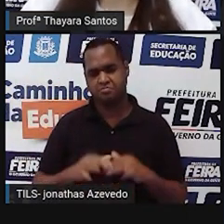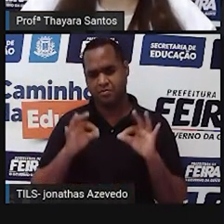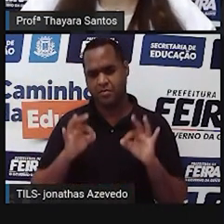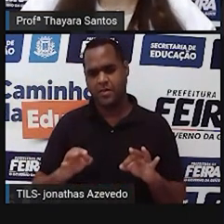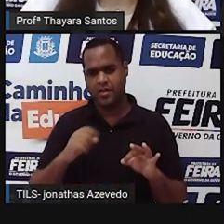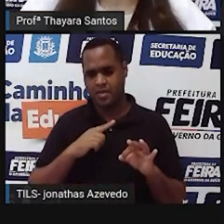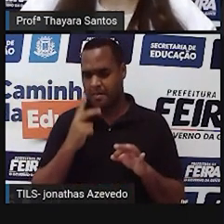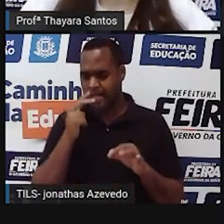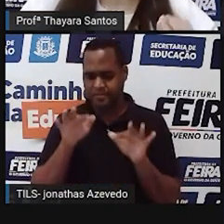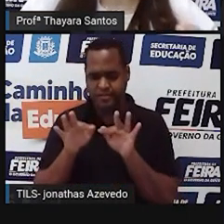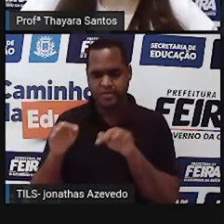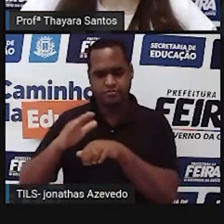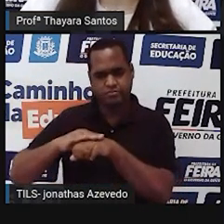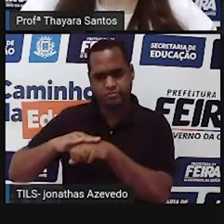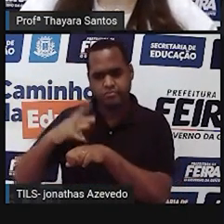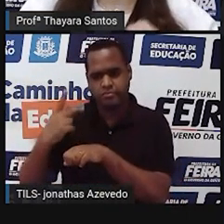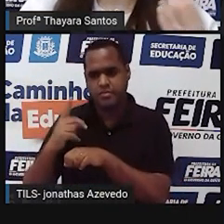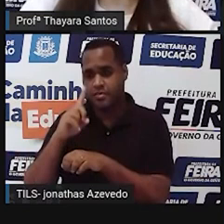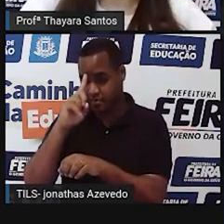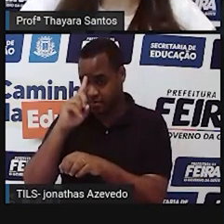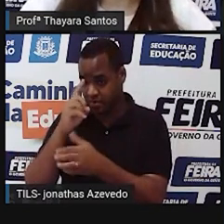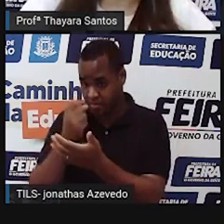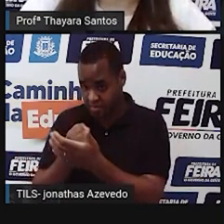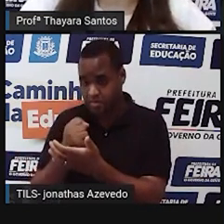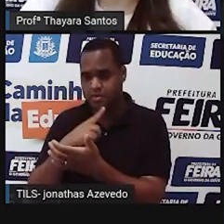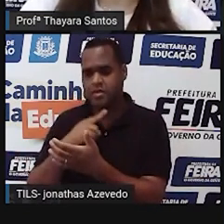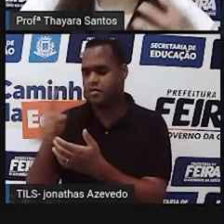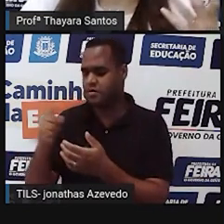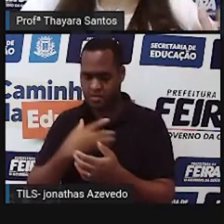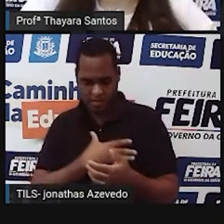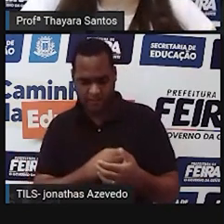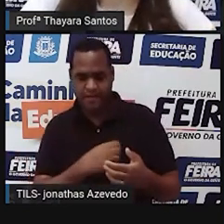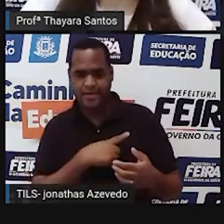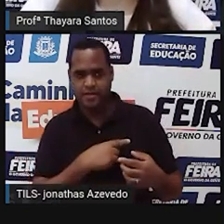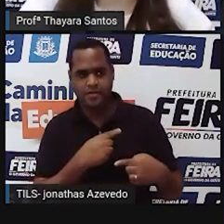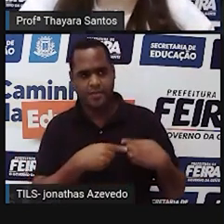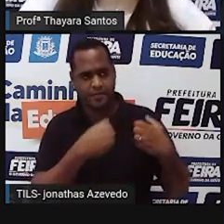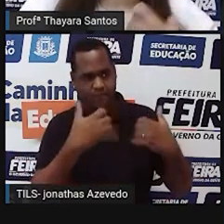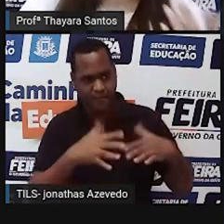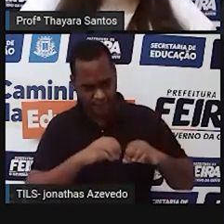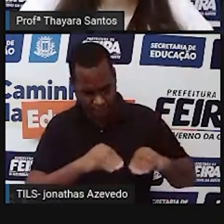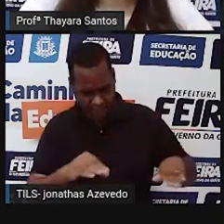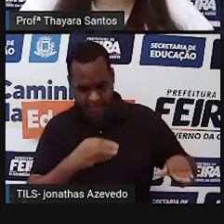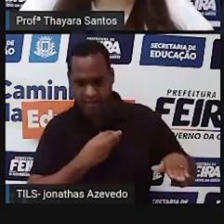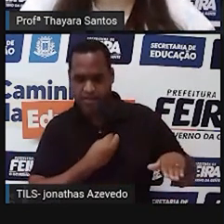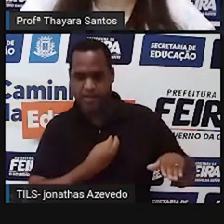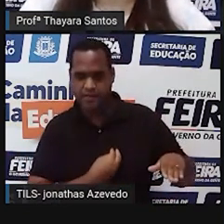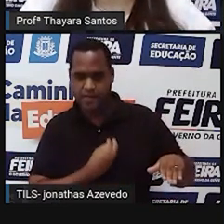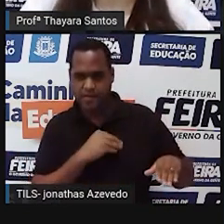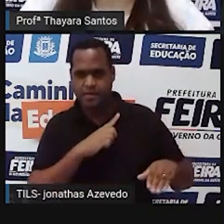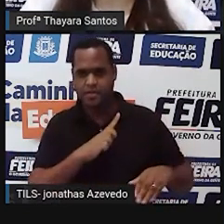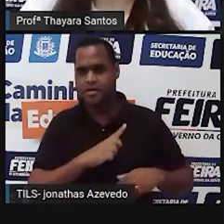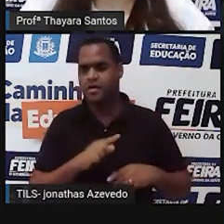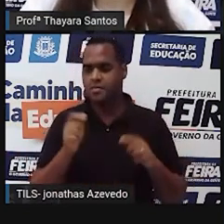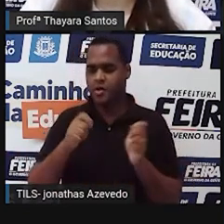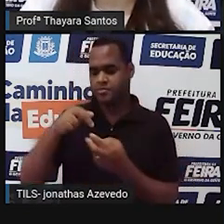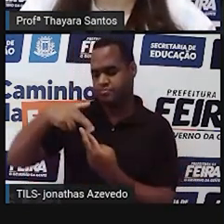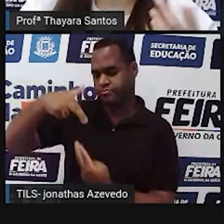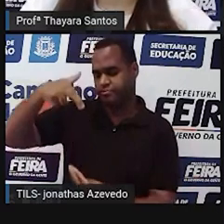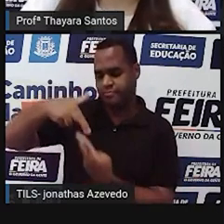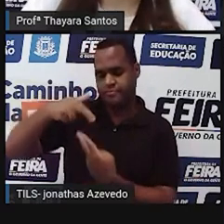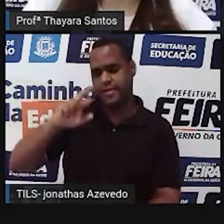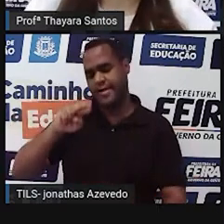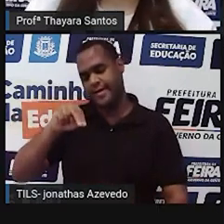ele ser mais simples, acredita-se que os primeiros seres vivos que existiram na Terra, eles deveriam ter RNA e